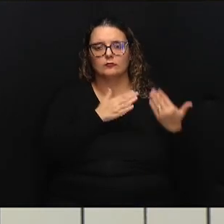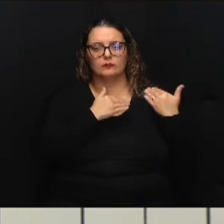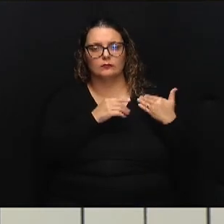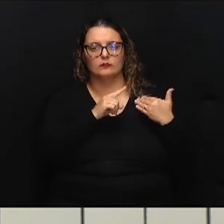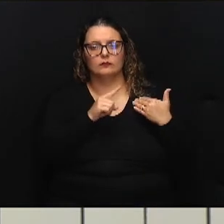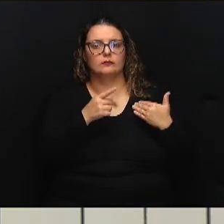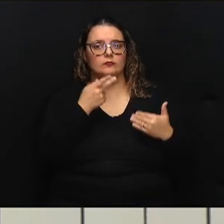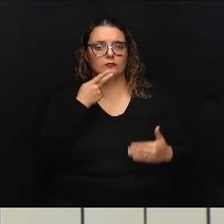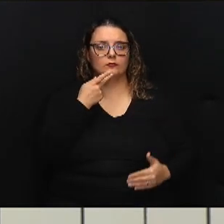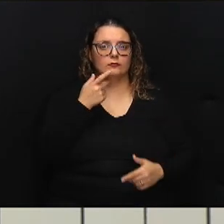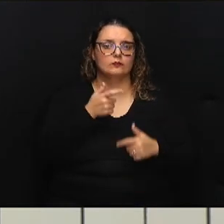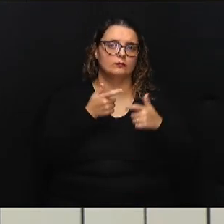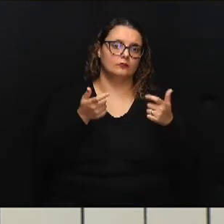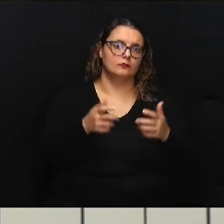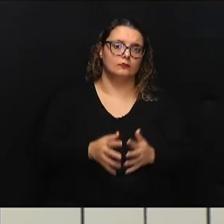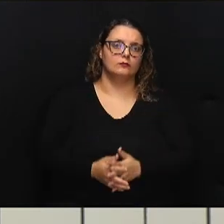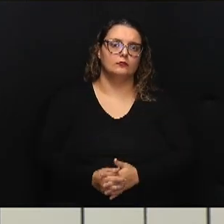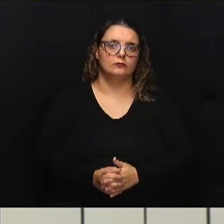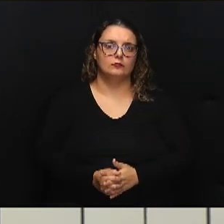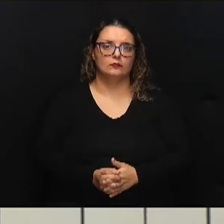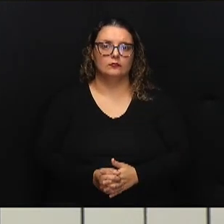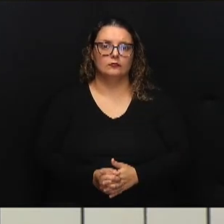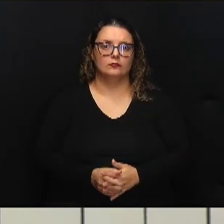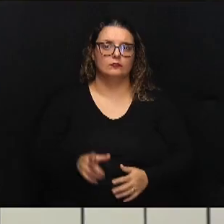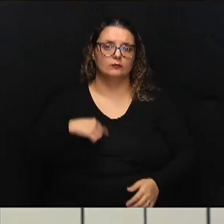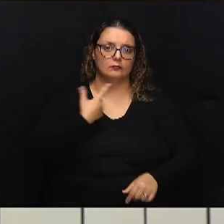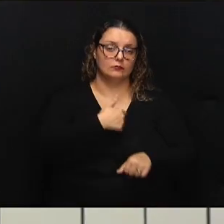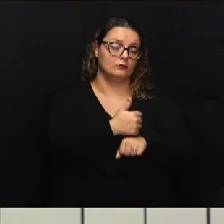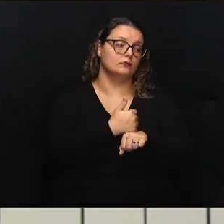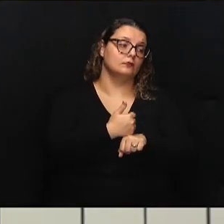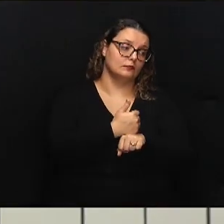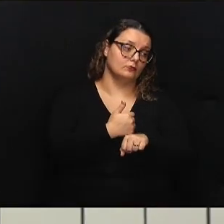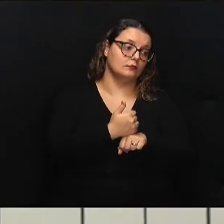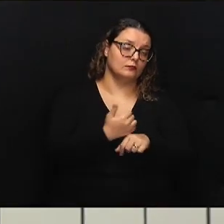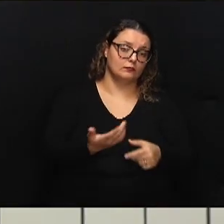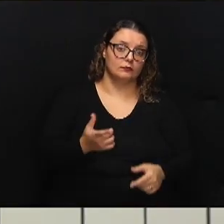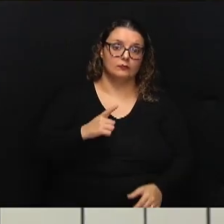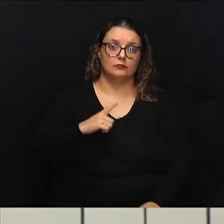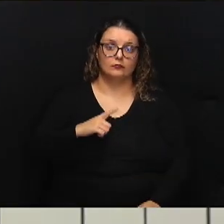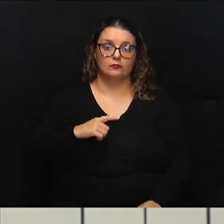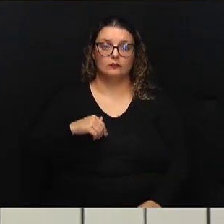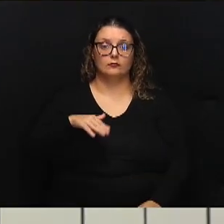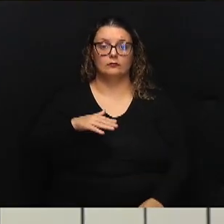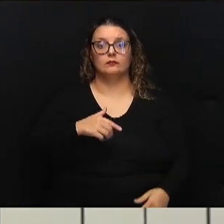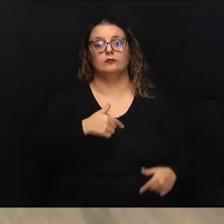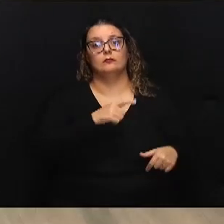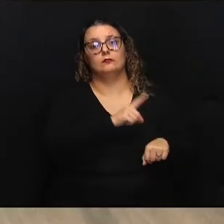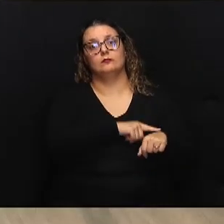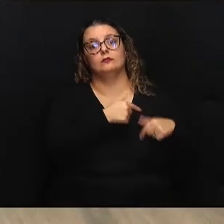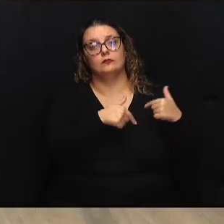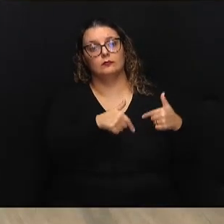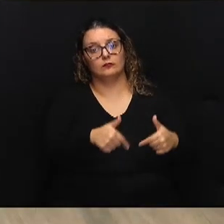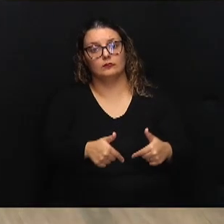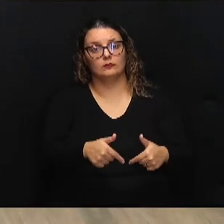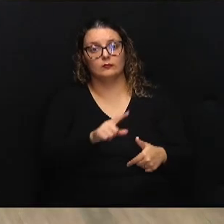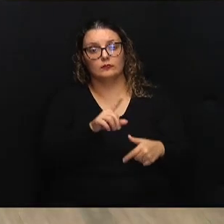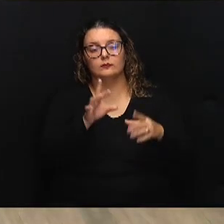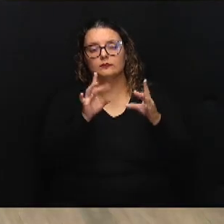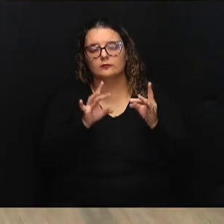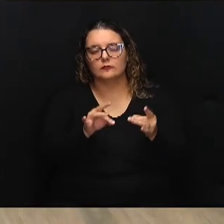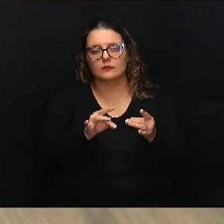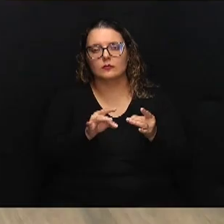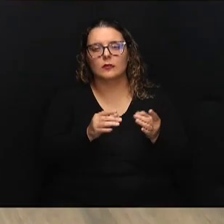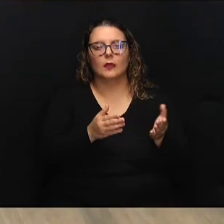tão falado, e nós, profissionais que têm mais tempo de carreira, a gente não se atentava a esse detalhe, né?